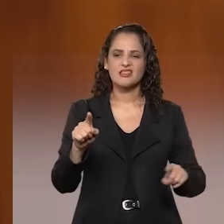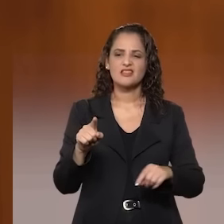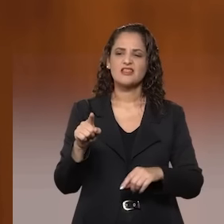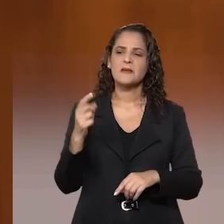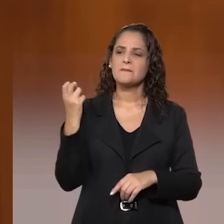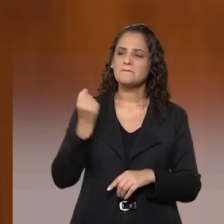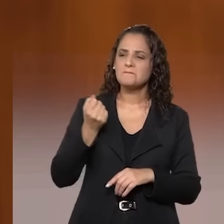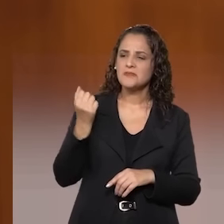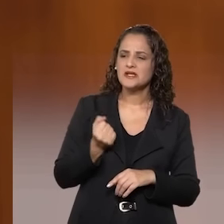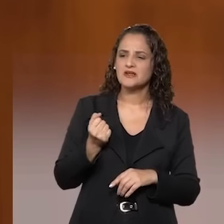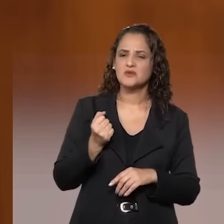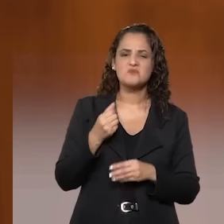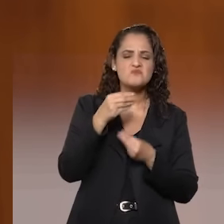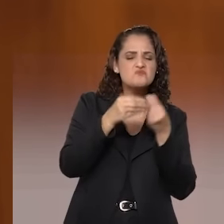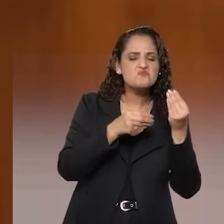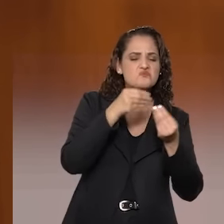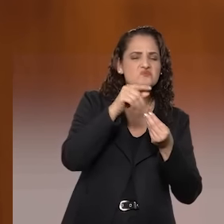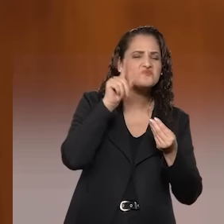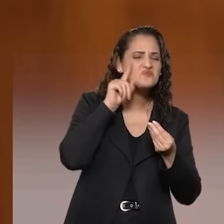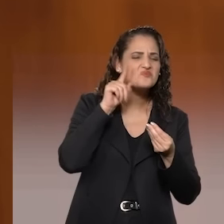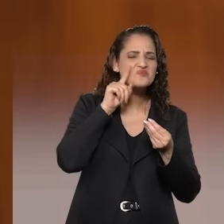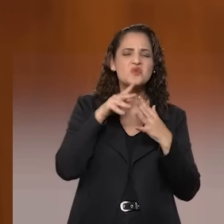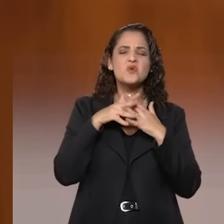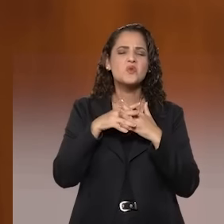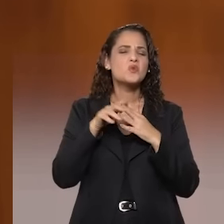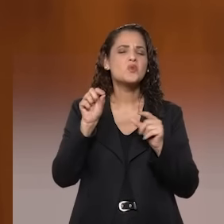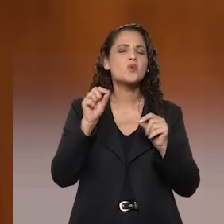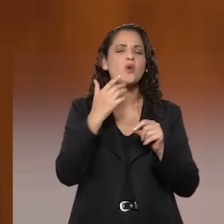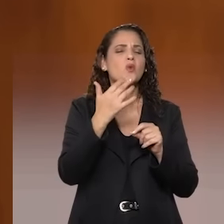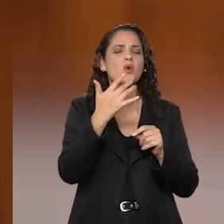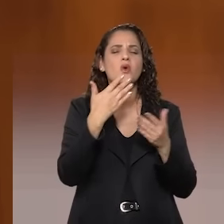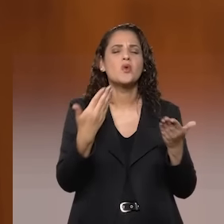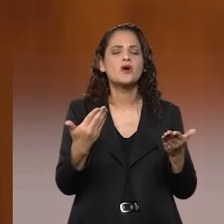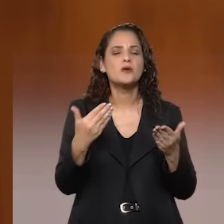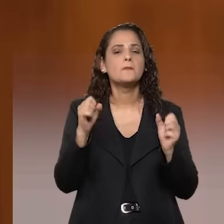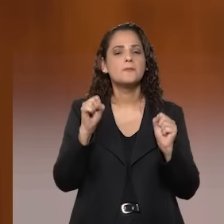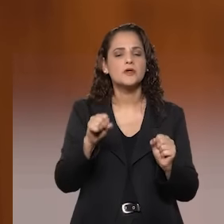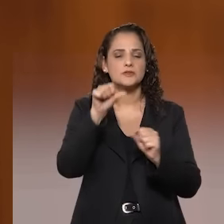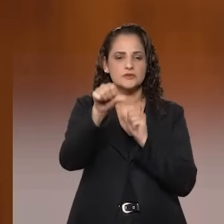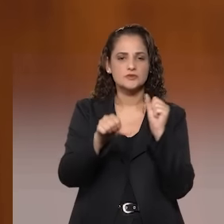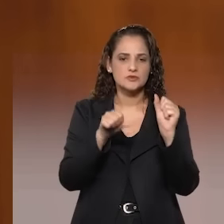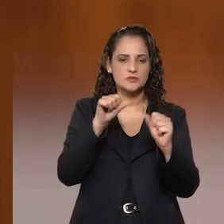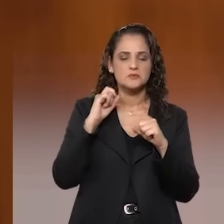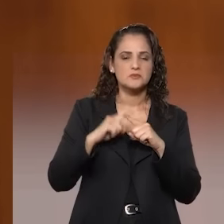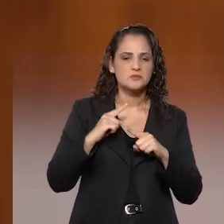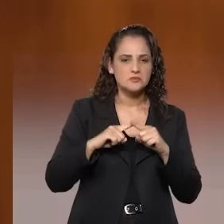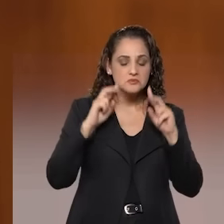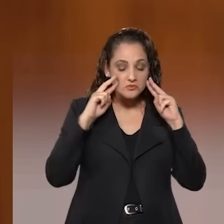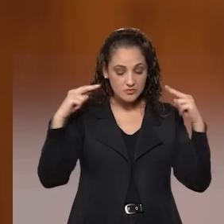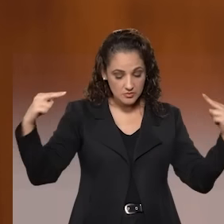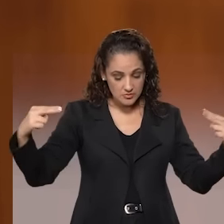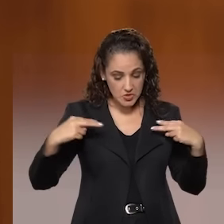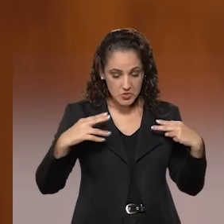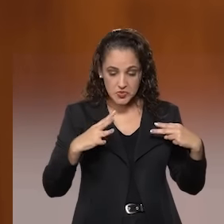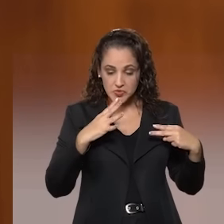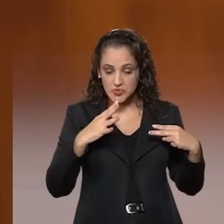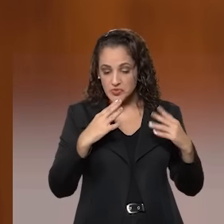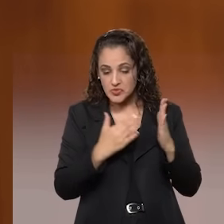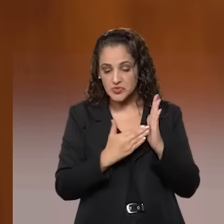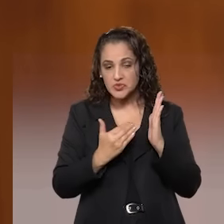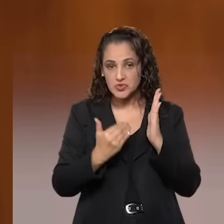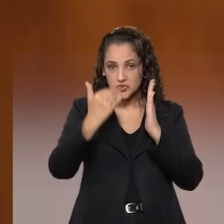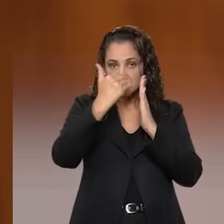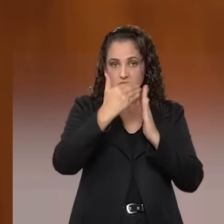encardido e o branco e isso pode mudar muito porque se a pessoa se conhecer um pouco melhor